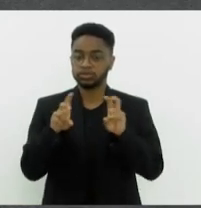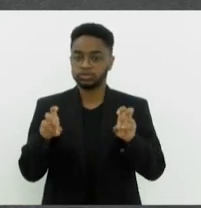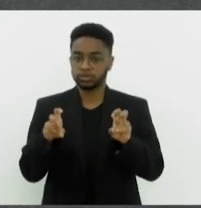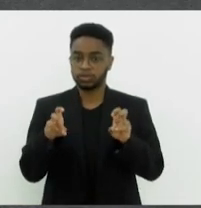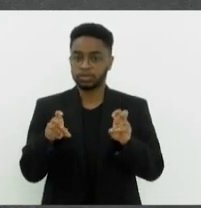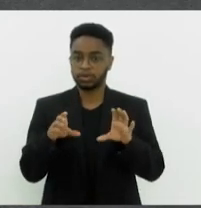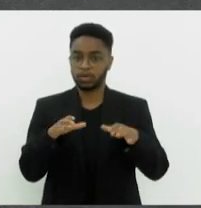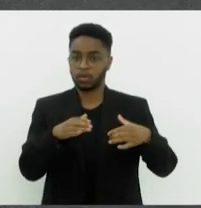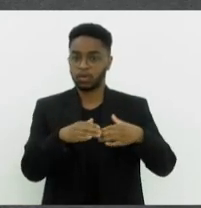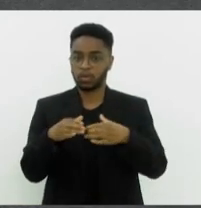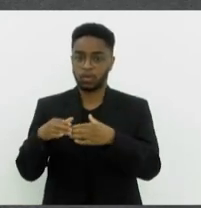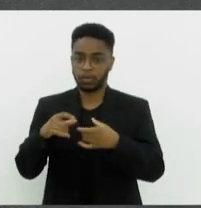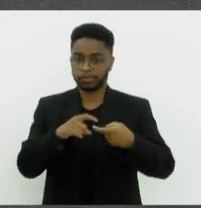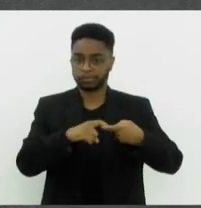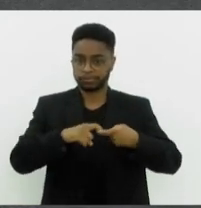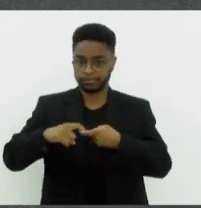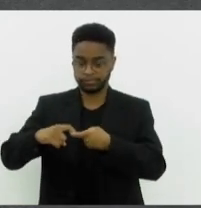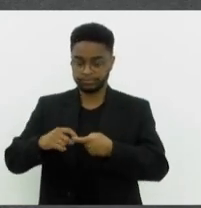dos reboques.